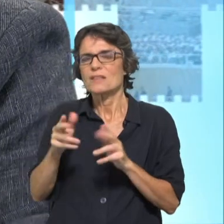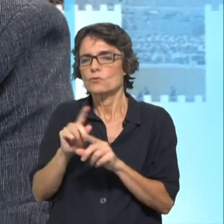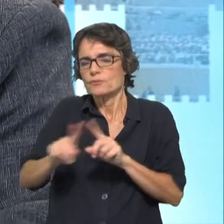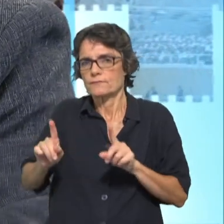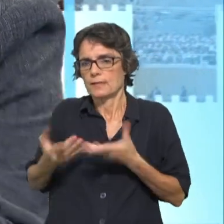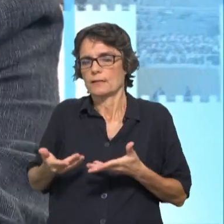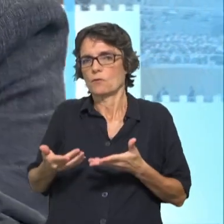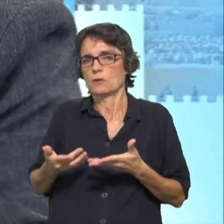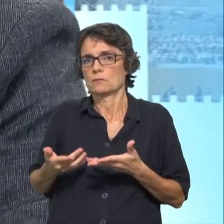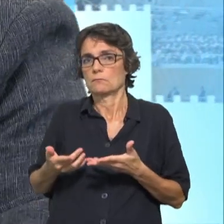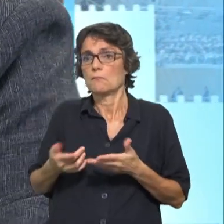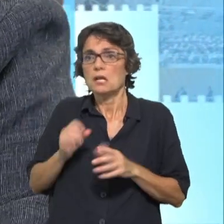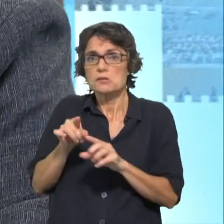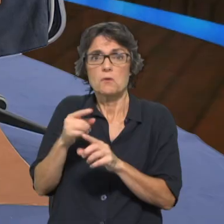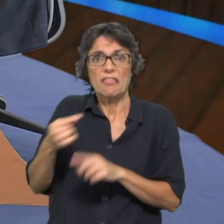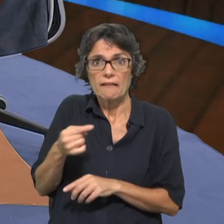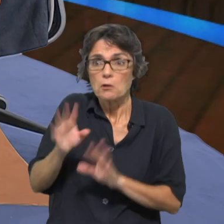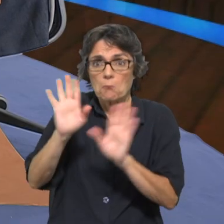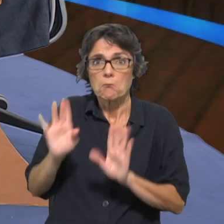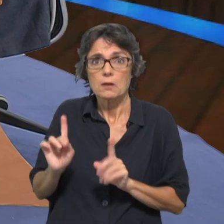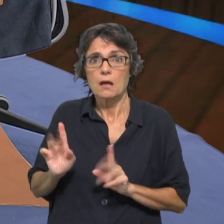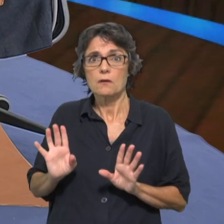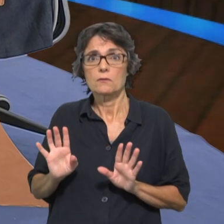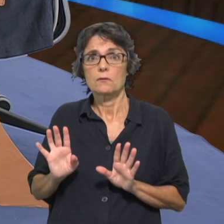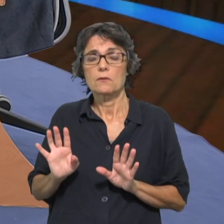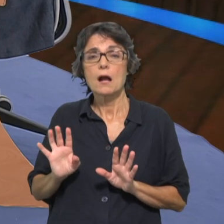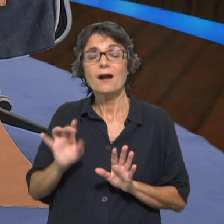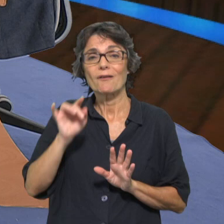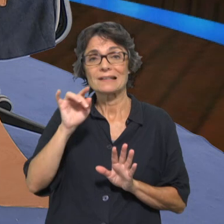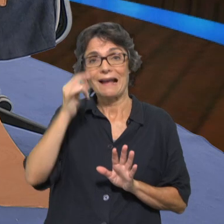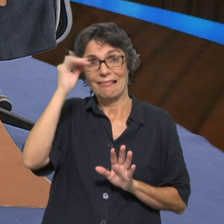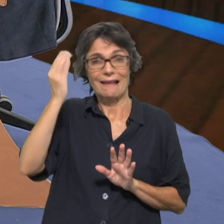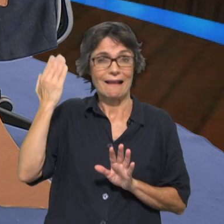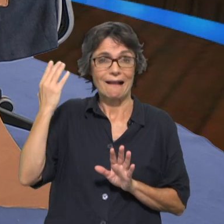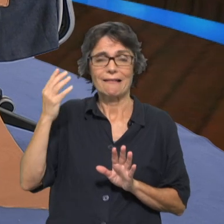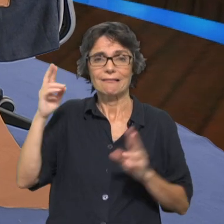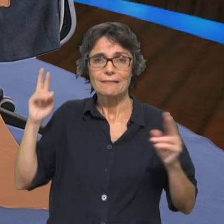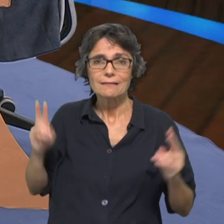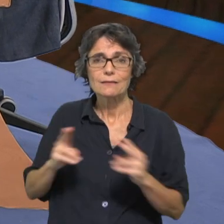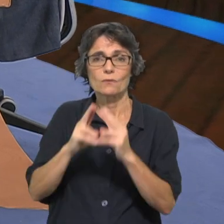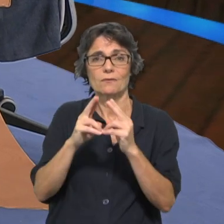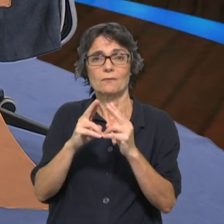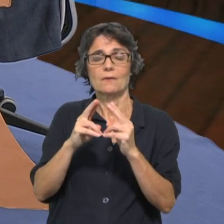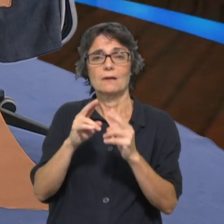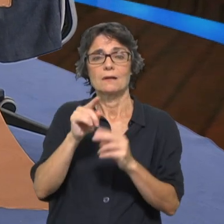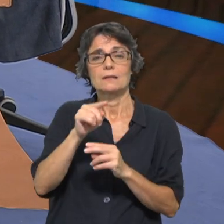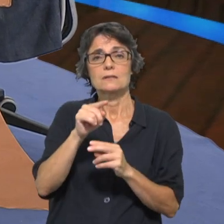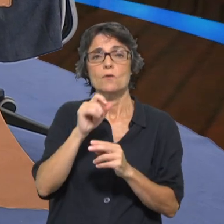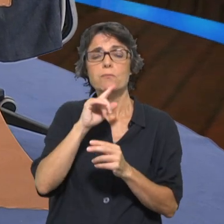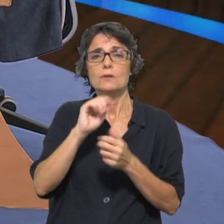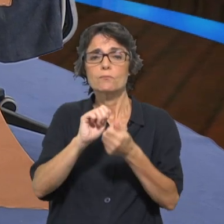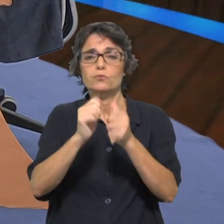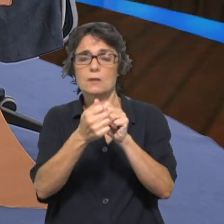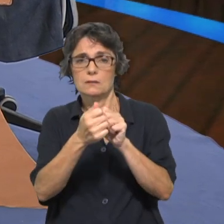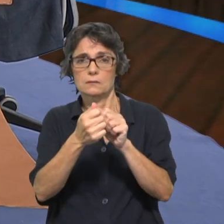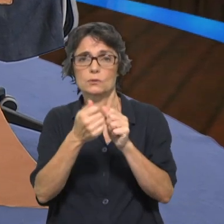mau, atenção, também. A ideia de que o sínodo iria fazer uma renovação a todo o campo do que